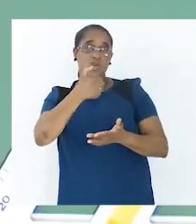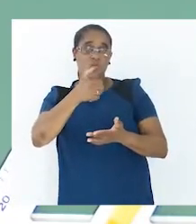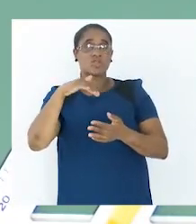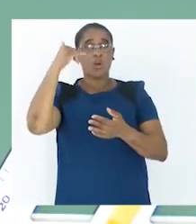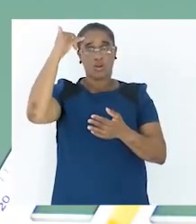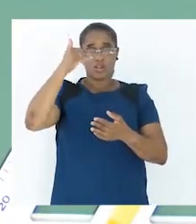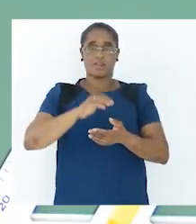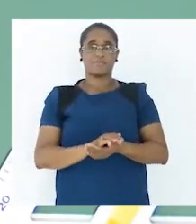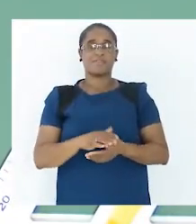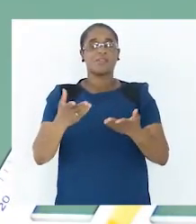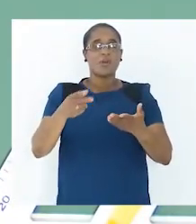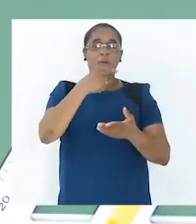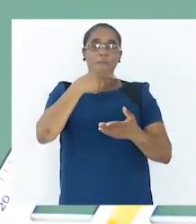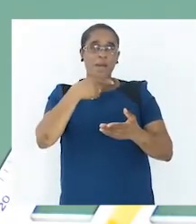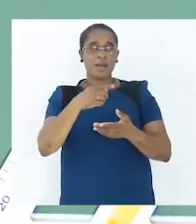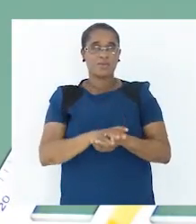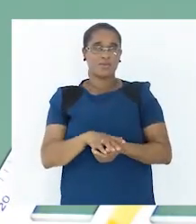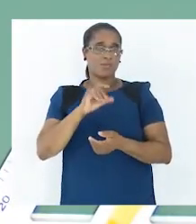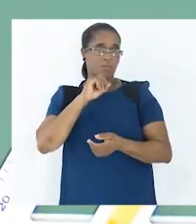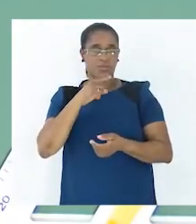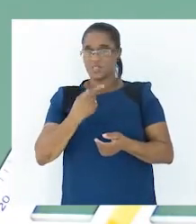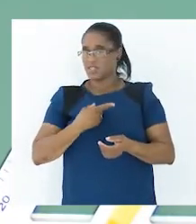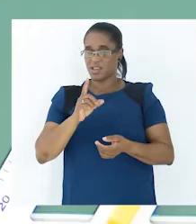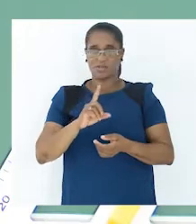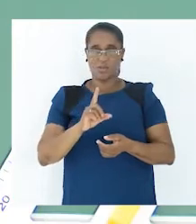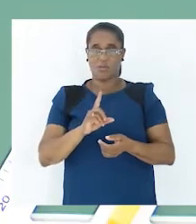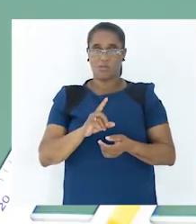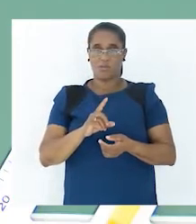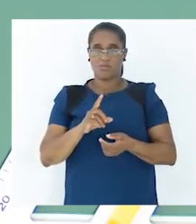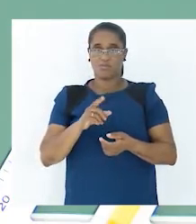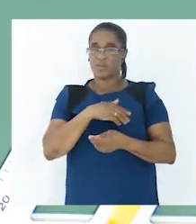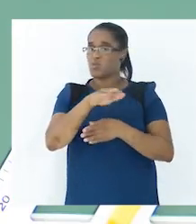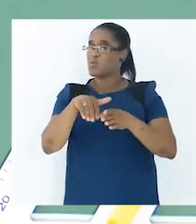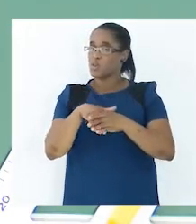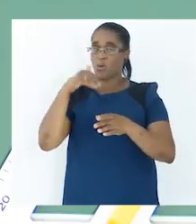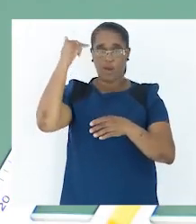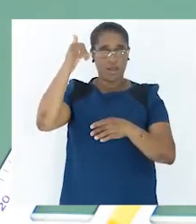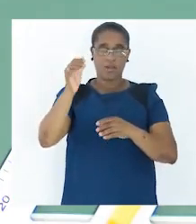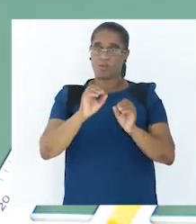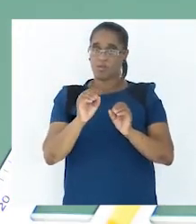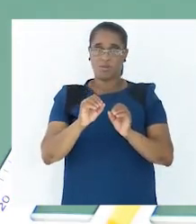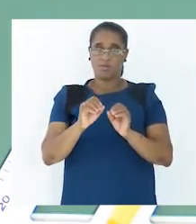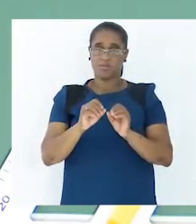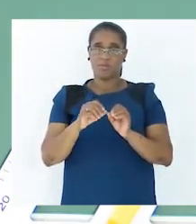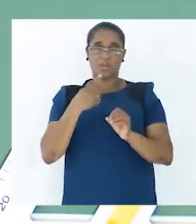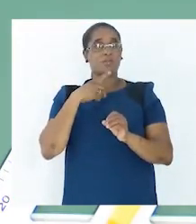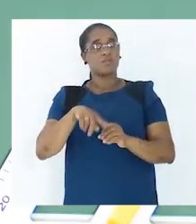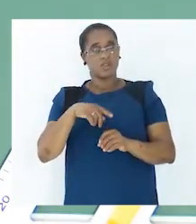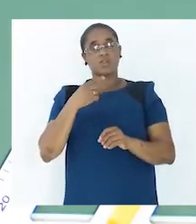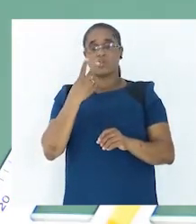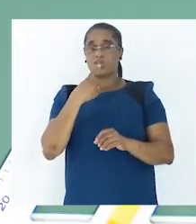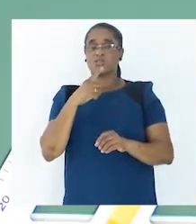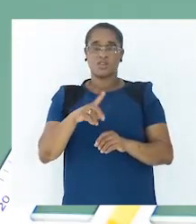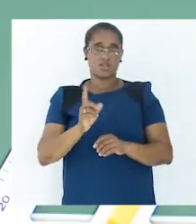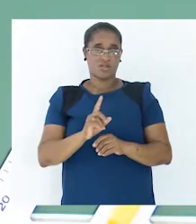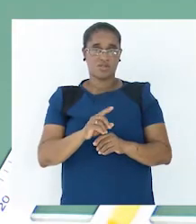quadrado. Por isso o menos não vai ser submetido ao quadrado, ou não vai ser repetido duas vezes. Nós só